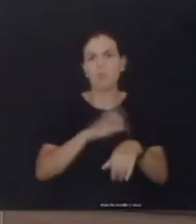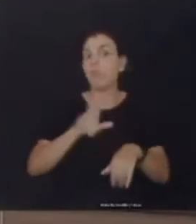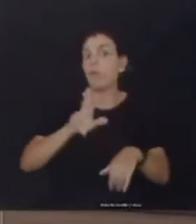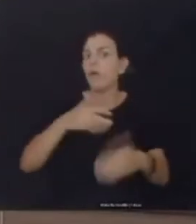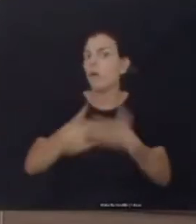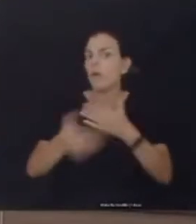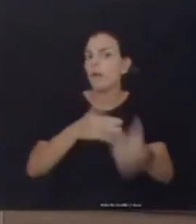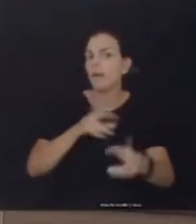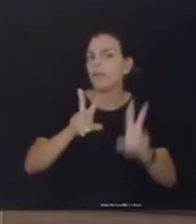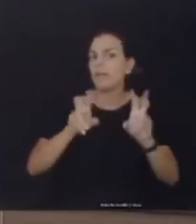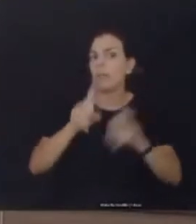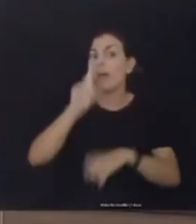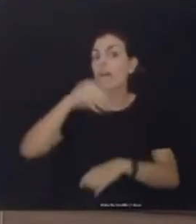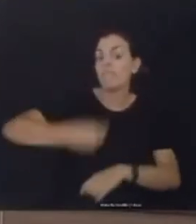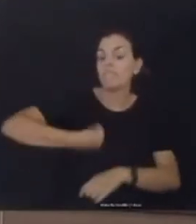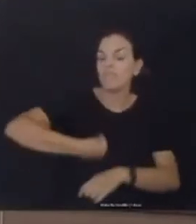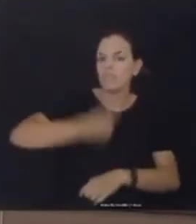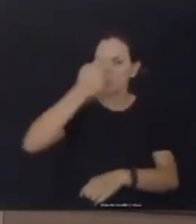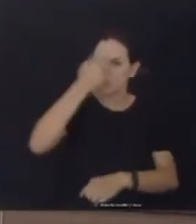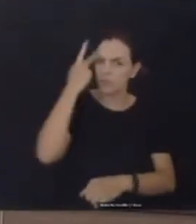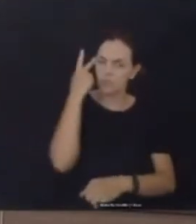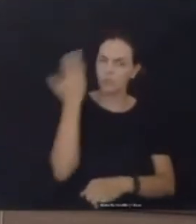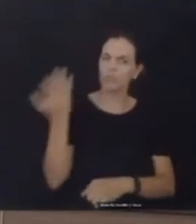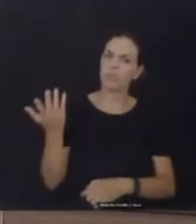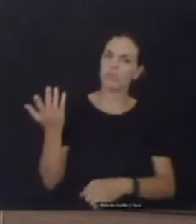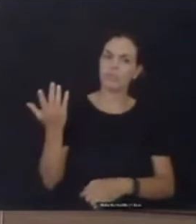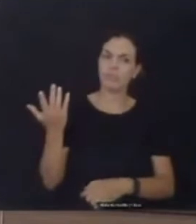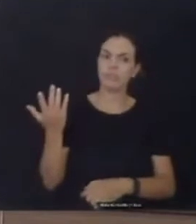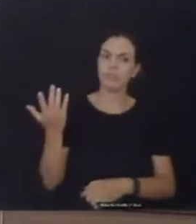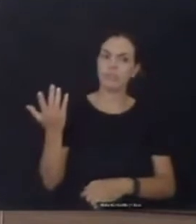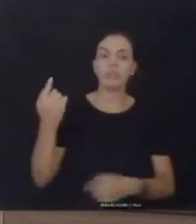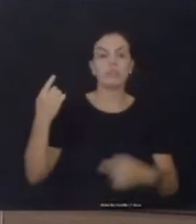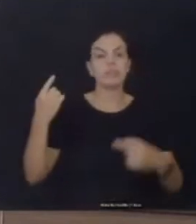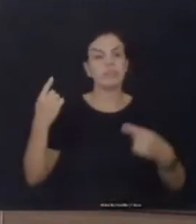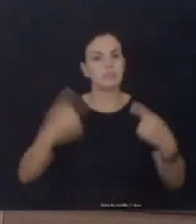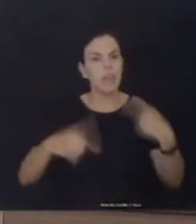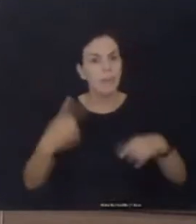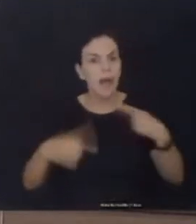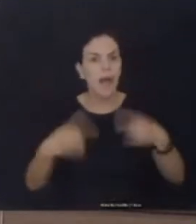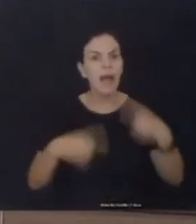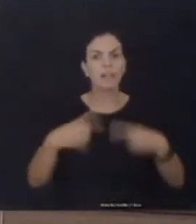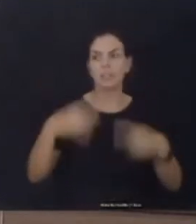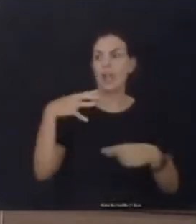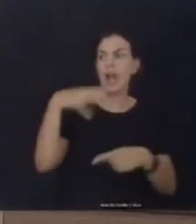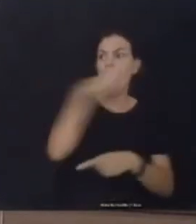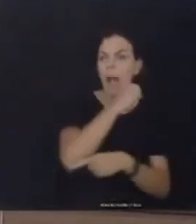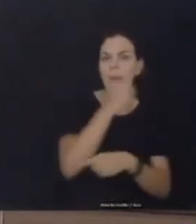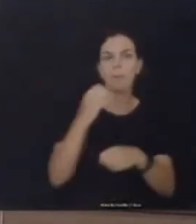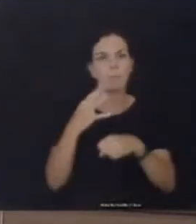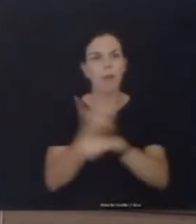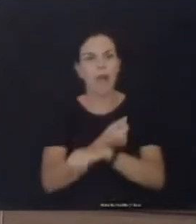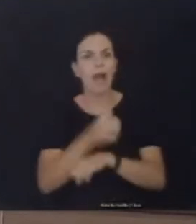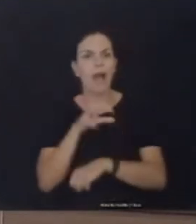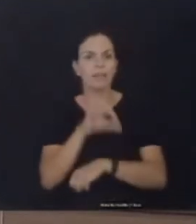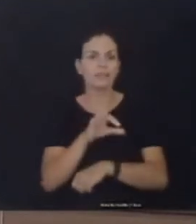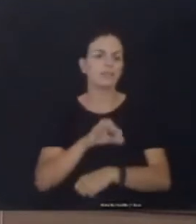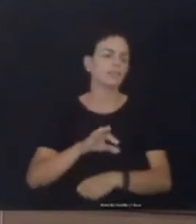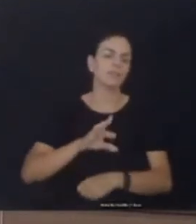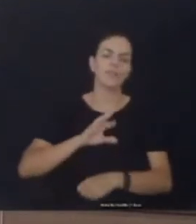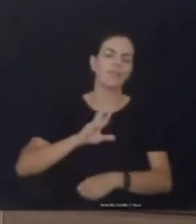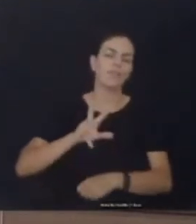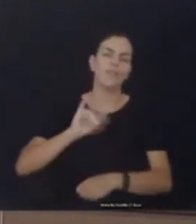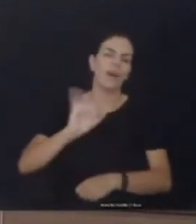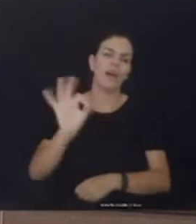a vida das pessoas. Debate às pressas, dessa maneira, pouco contribui a